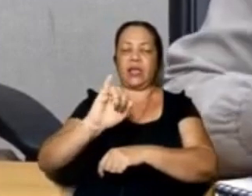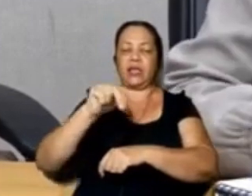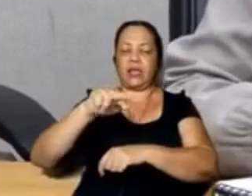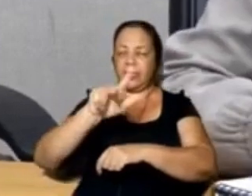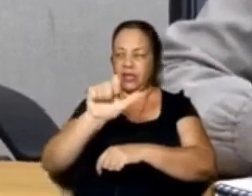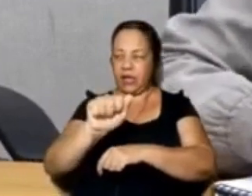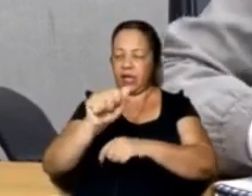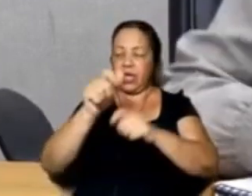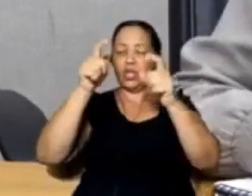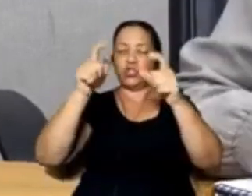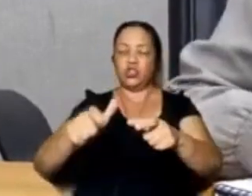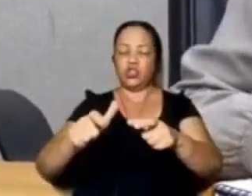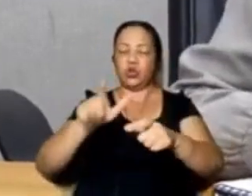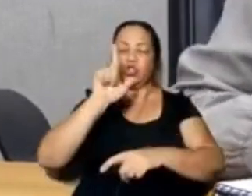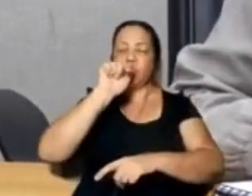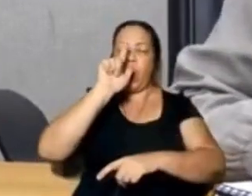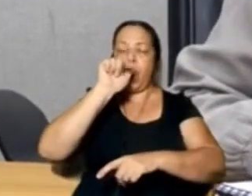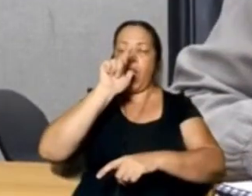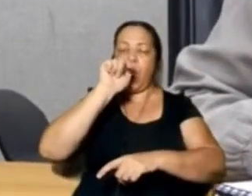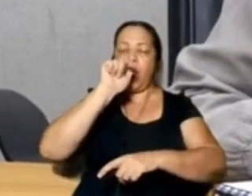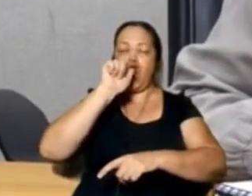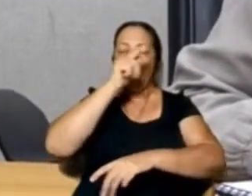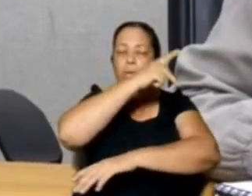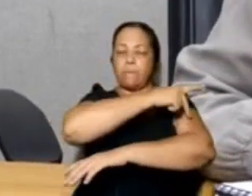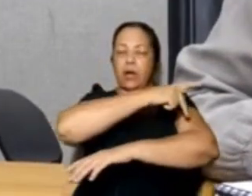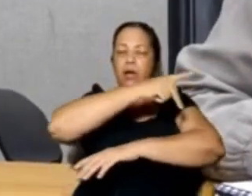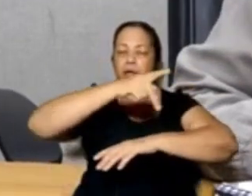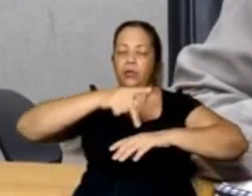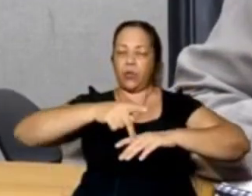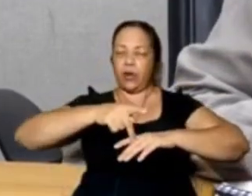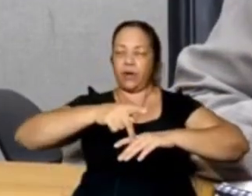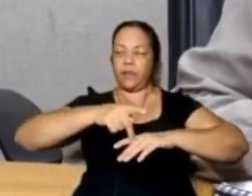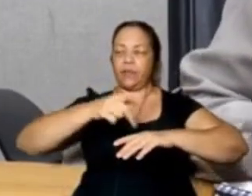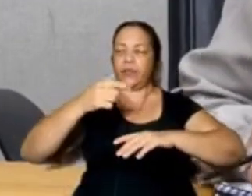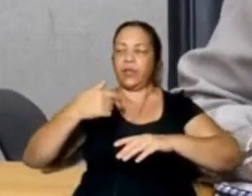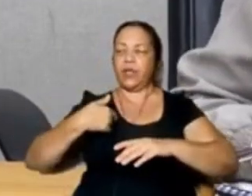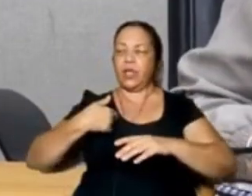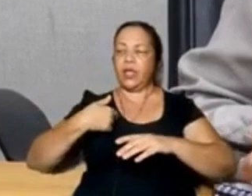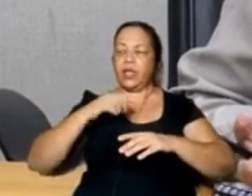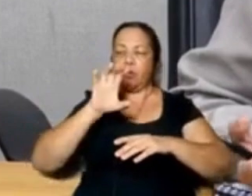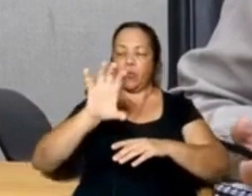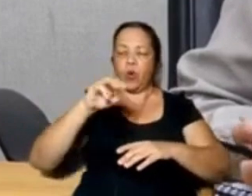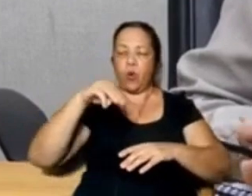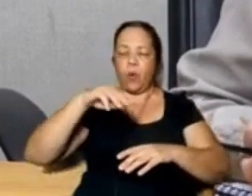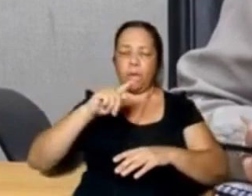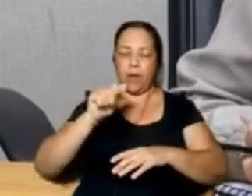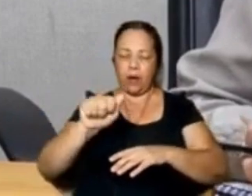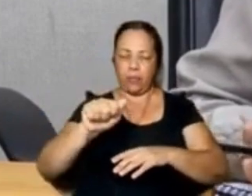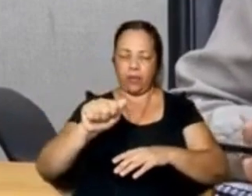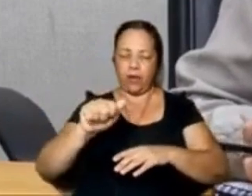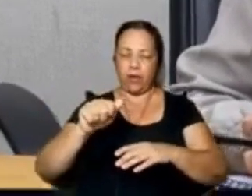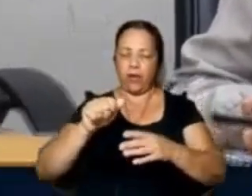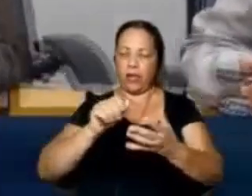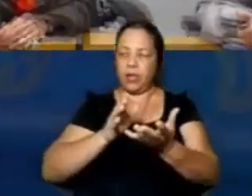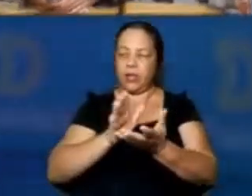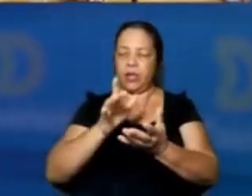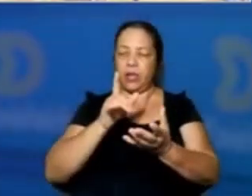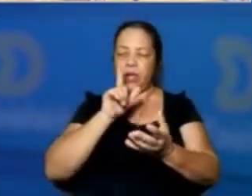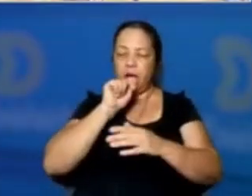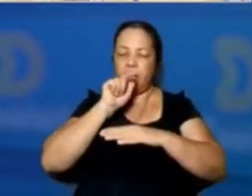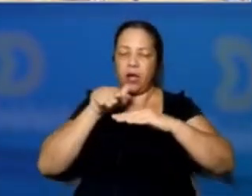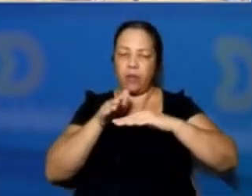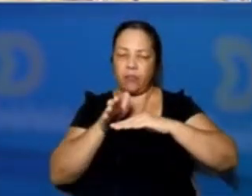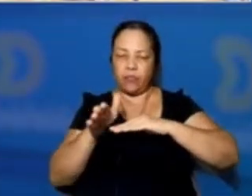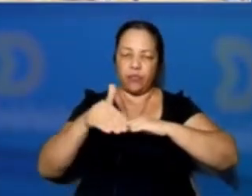Então, eu sou presidente do Comitê de Bacia dos Afluentes do Rio Paranaíba no DF, né? Os comitês de bacia, eles são entes do Sistema de Gerenciamento